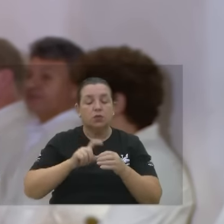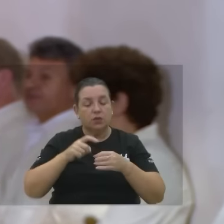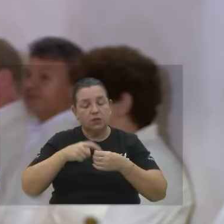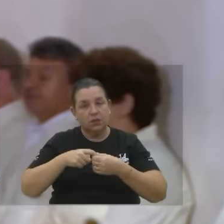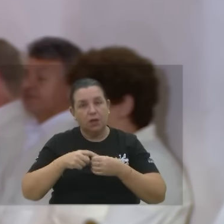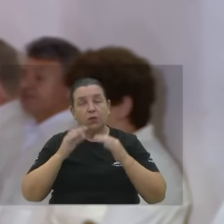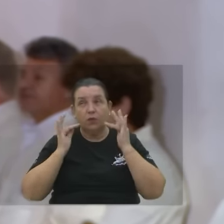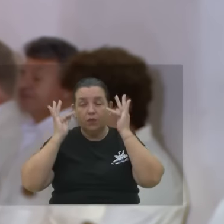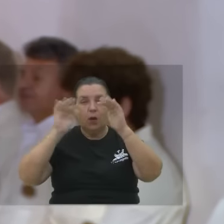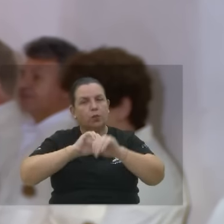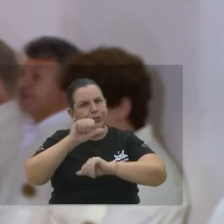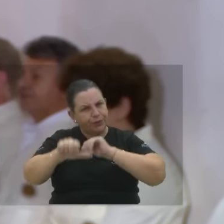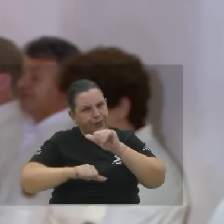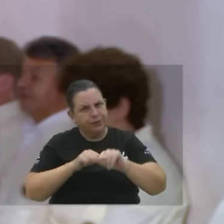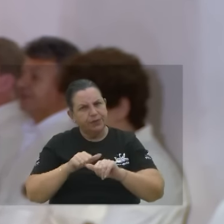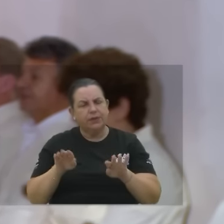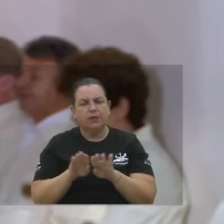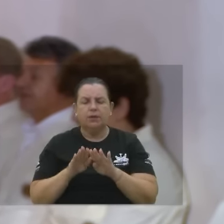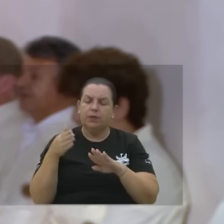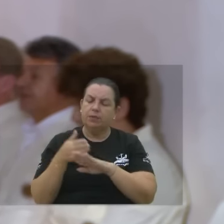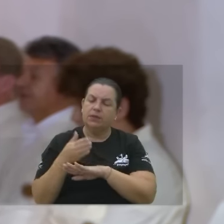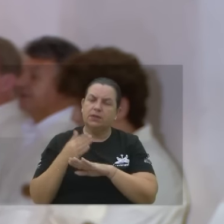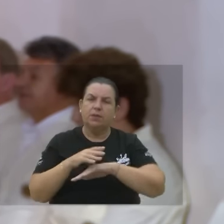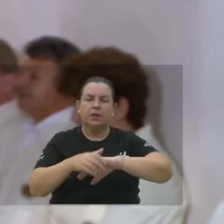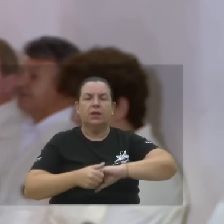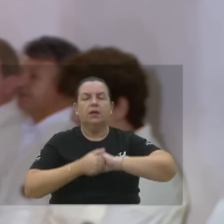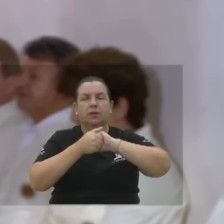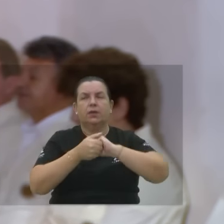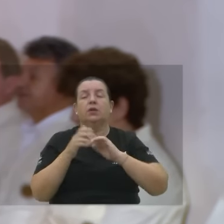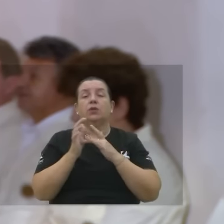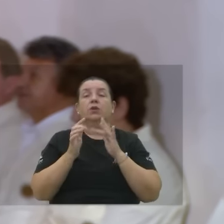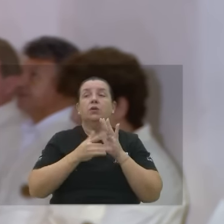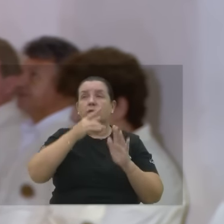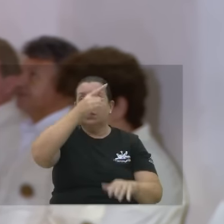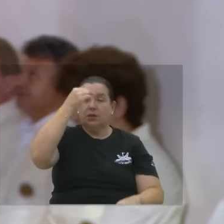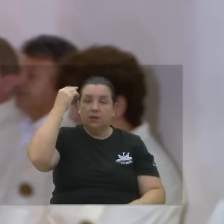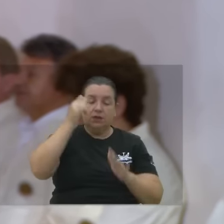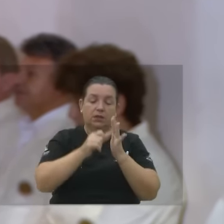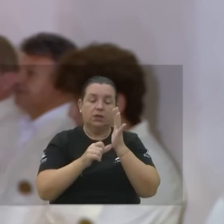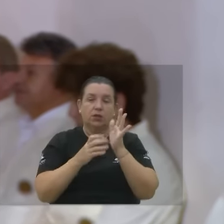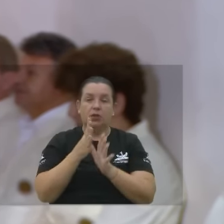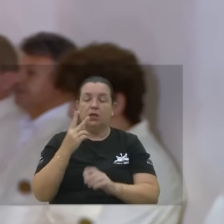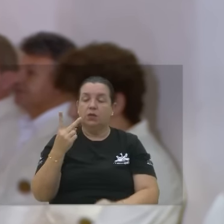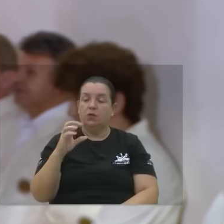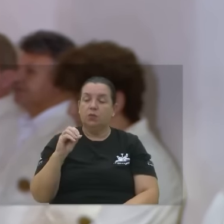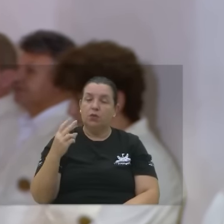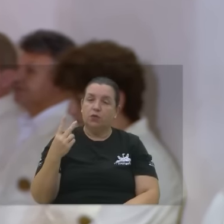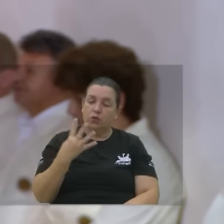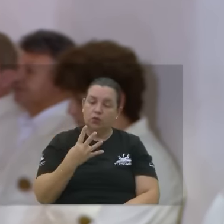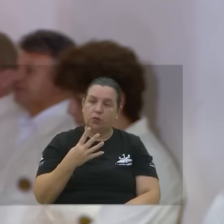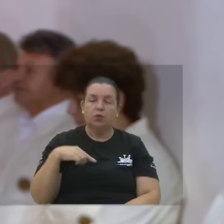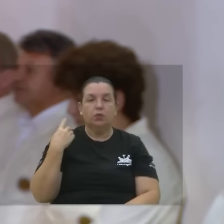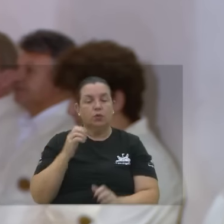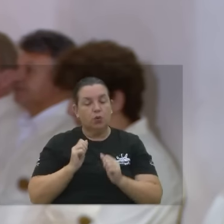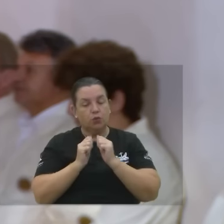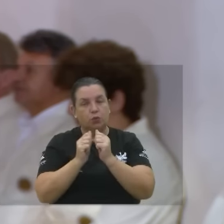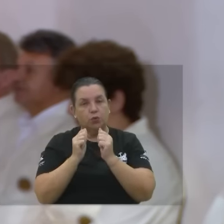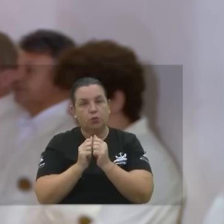fiel e participe da campanha de Jesus das Santas Chagas 2024. E vamos